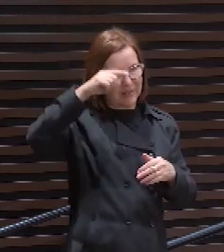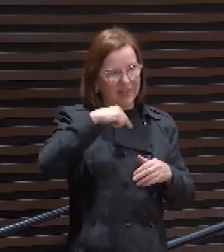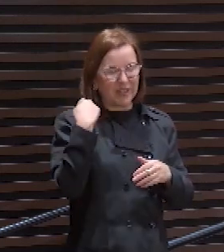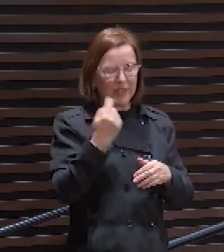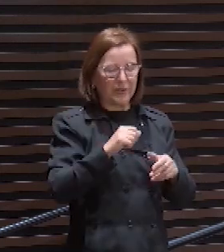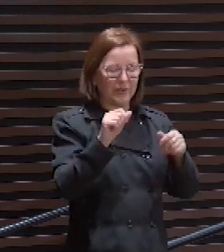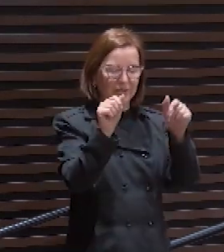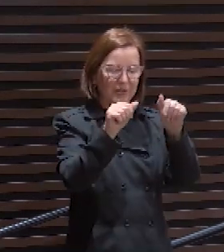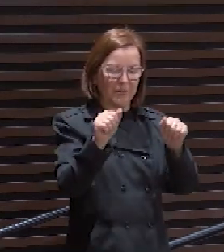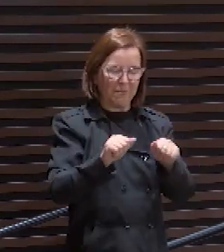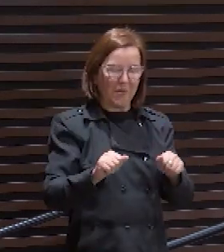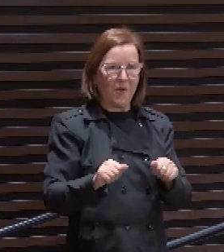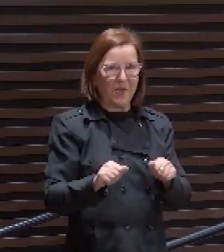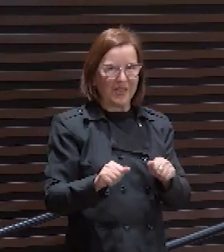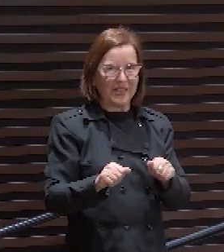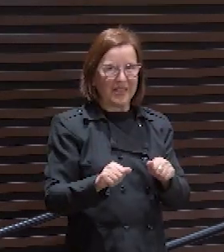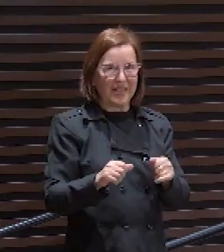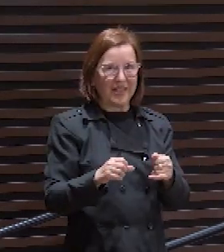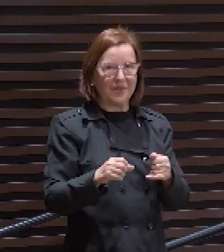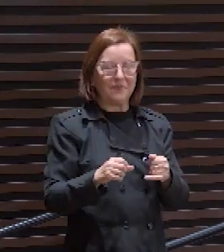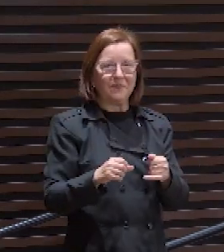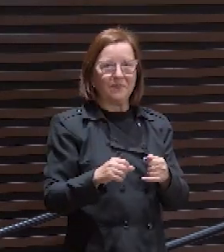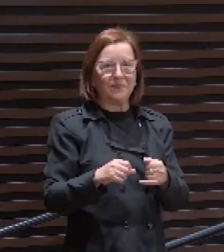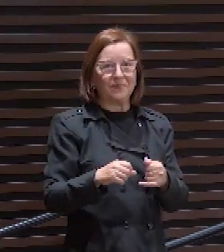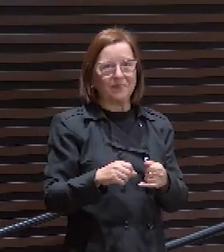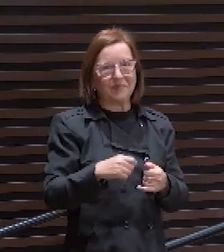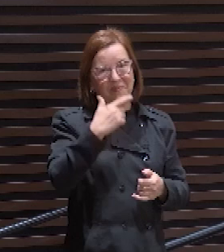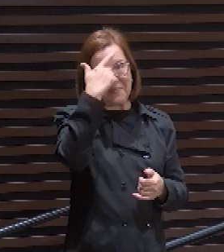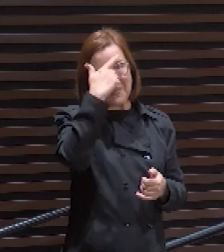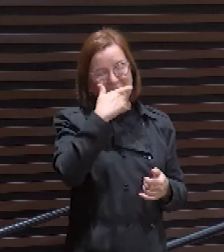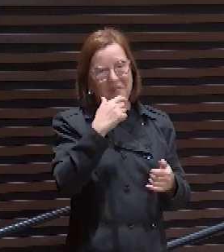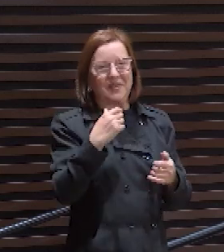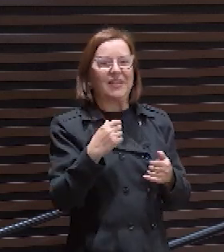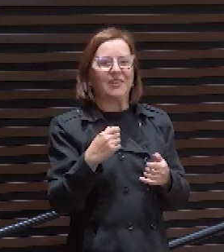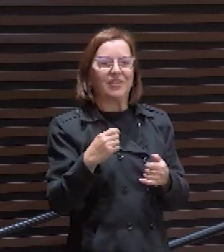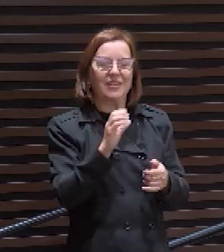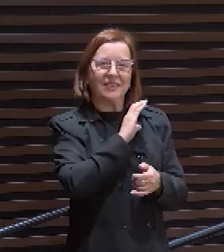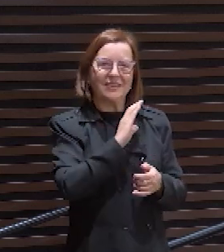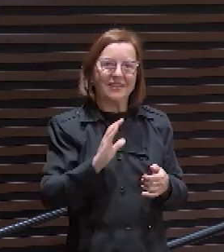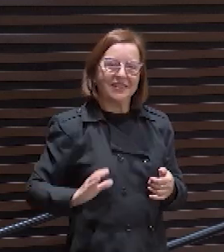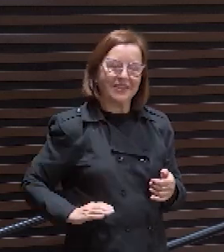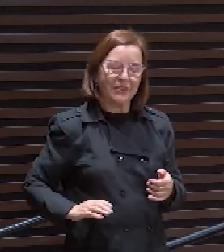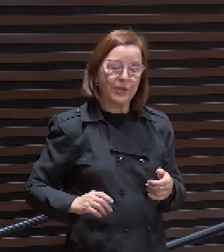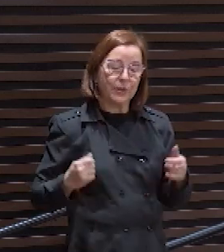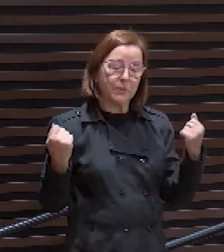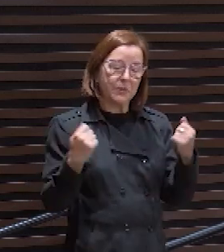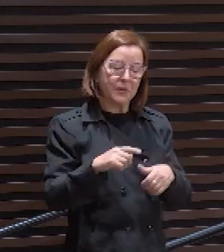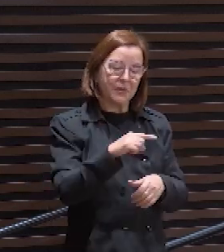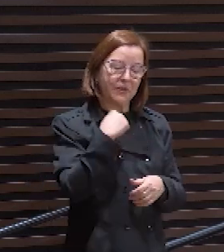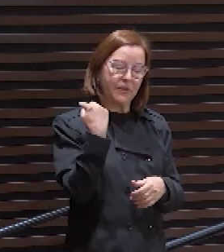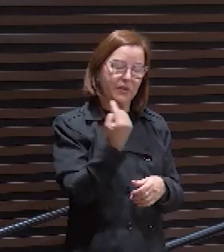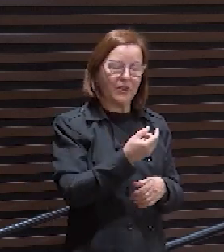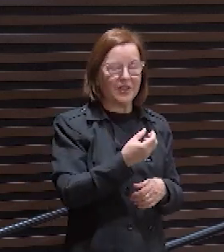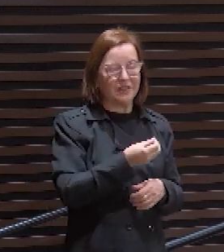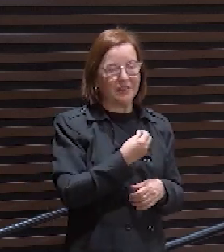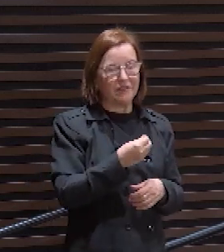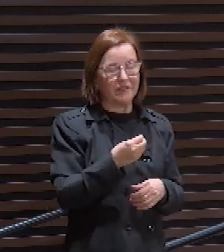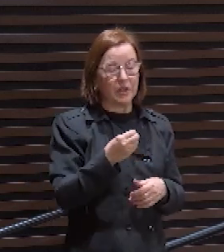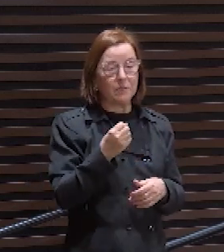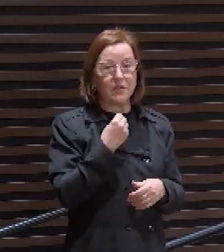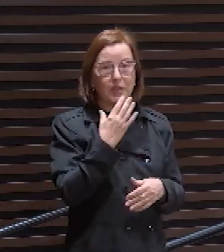Cristo e nos possibilita vivermos em boas obras, como diz Paulo no texto de 2